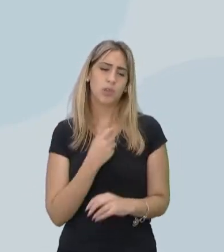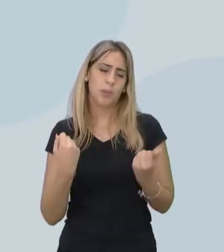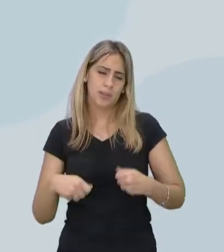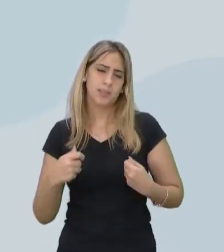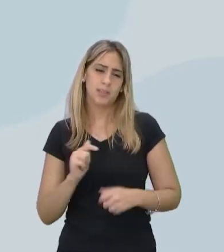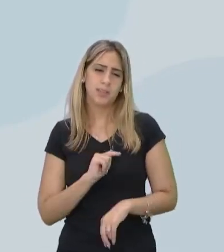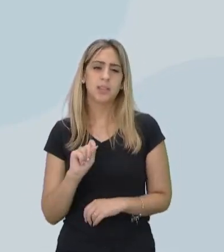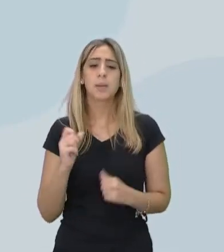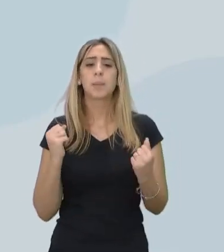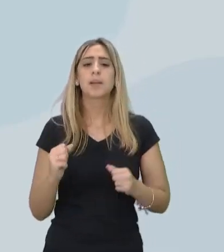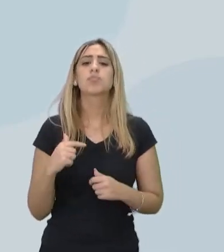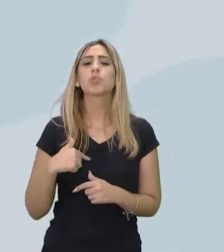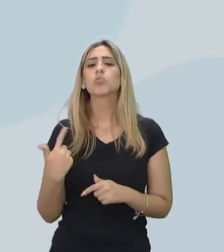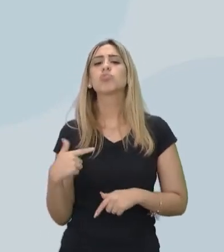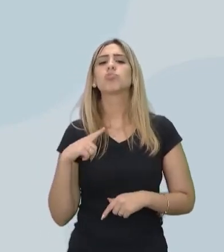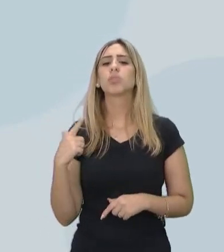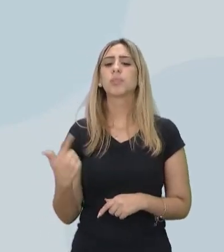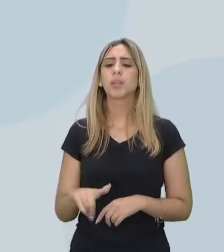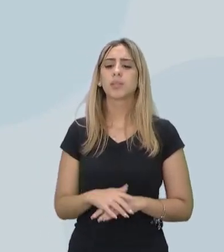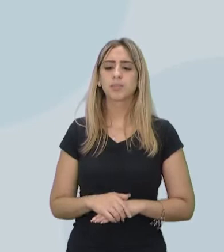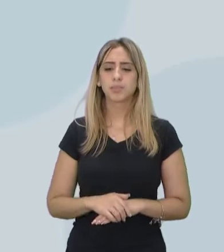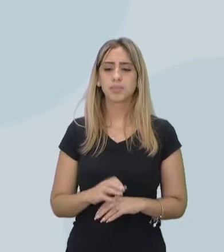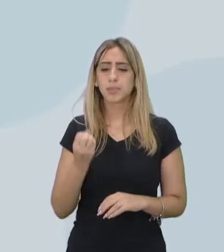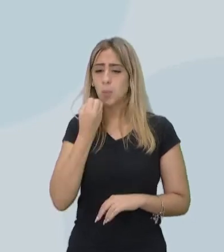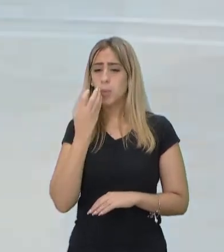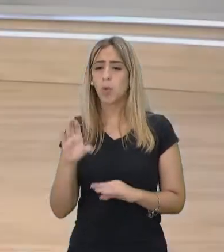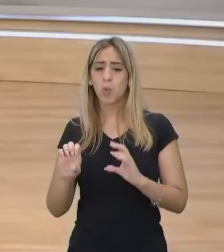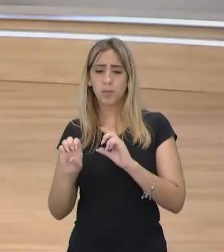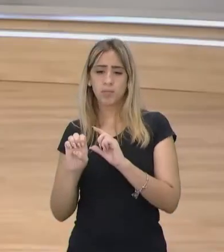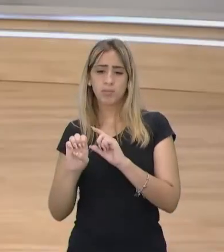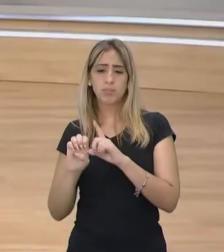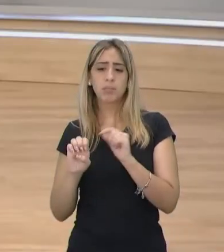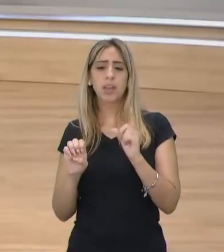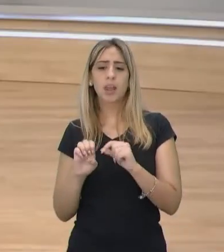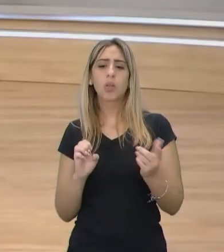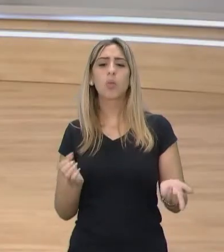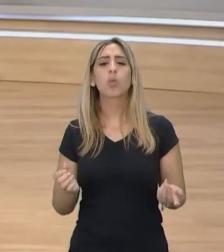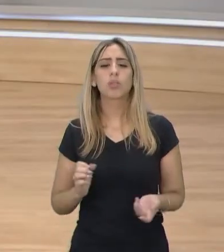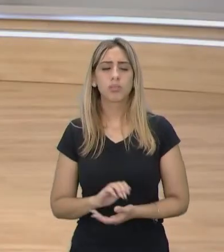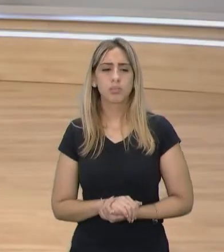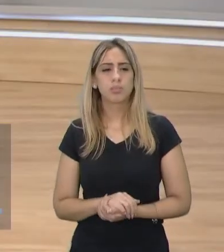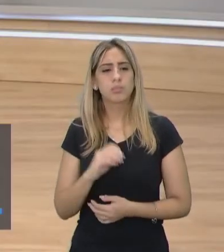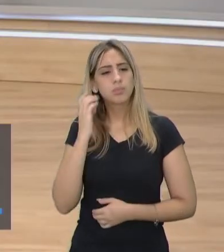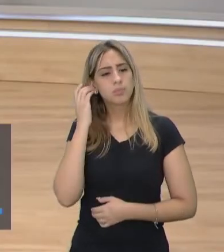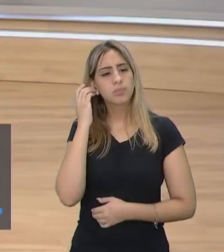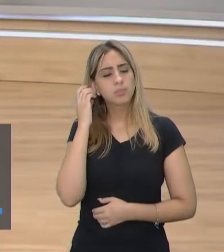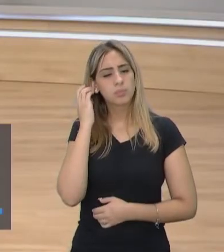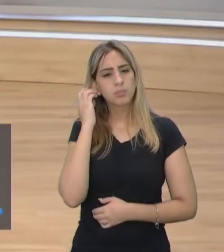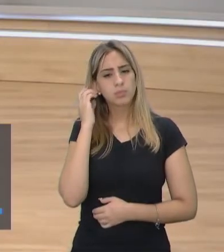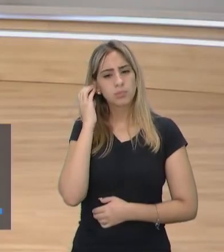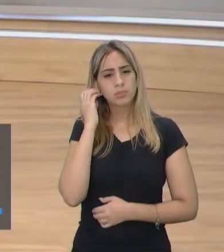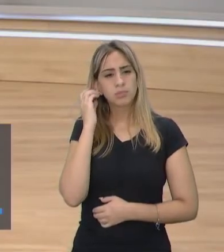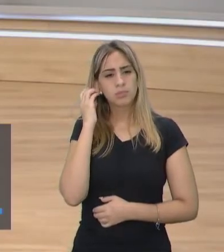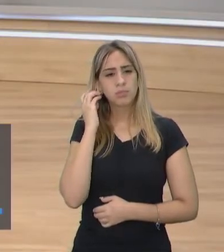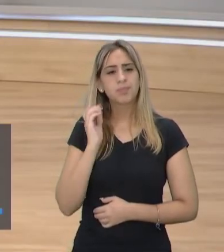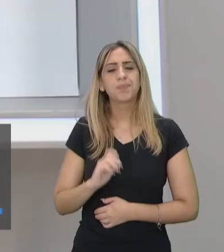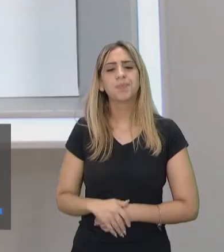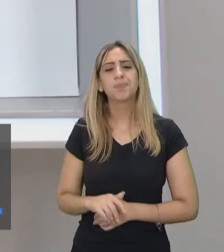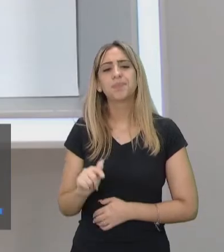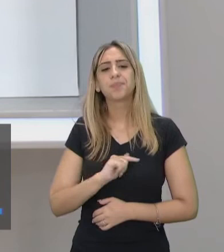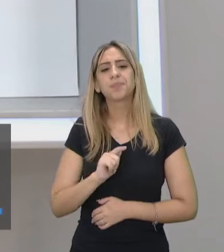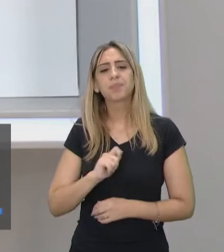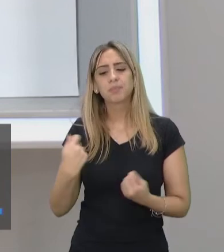Sim. O que mais que a gente pode ter aí para ser um bom empreendedor? Eu acho que ele na verdade, ele